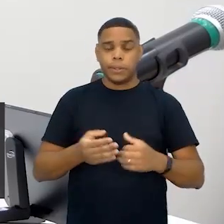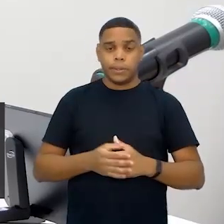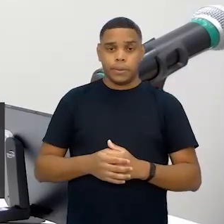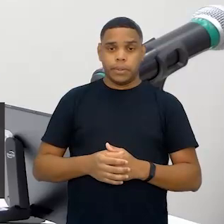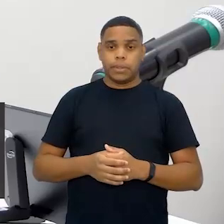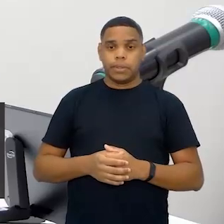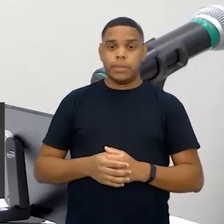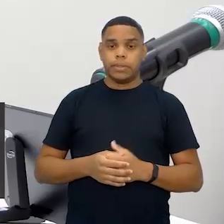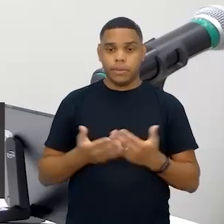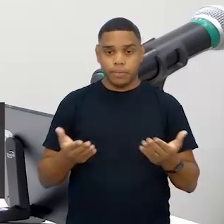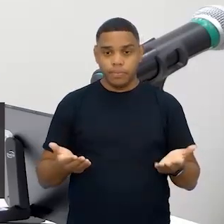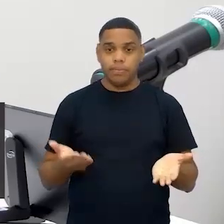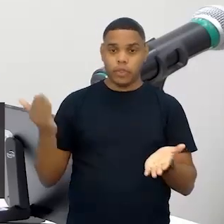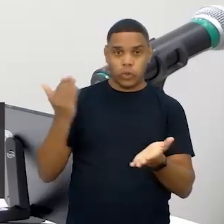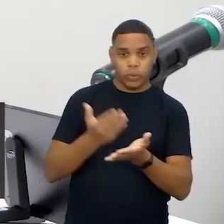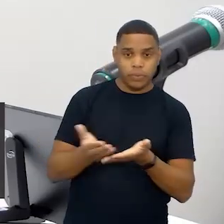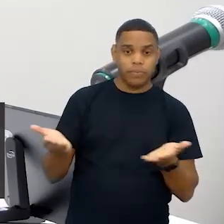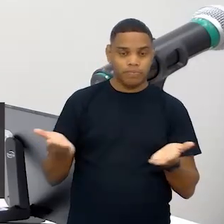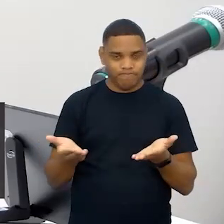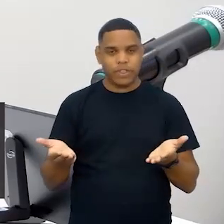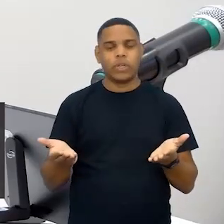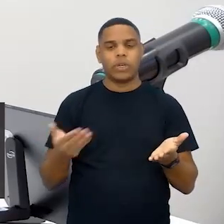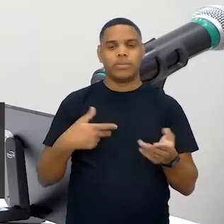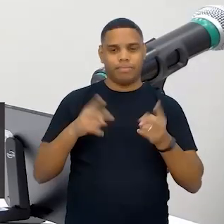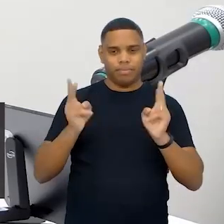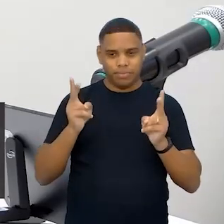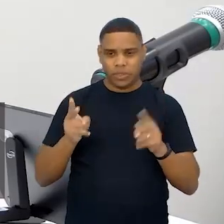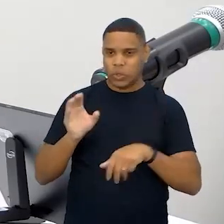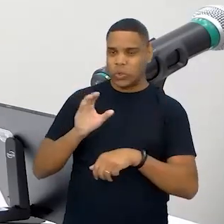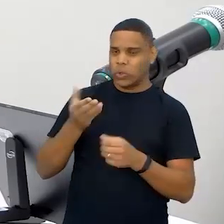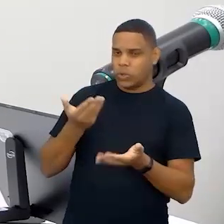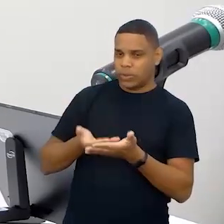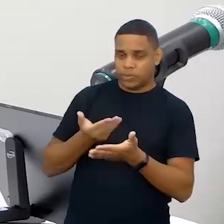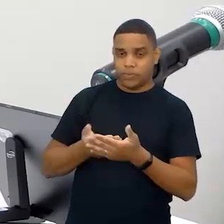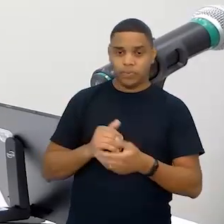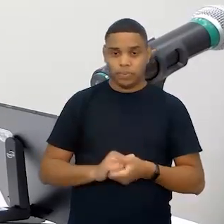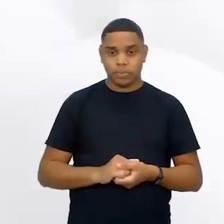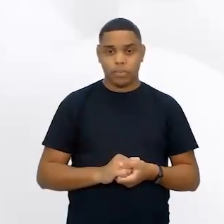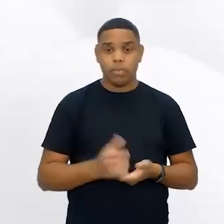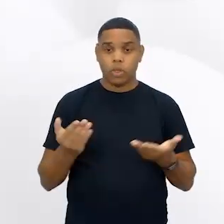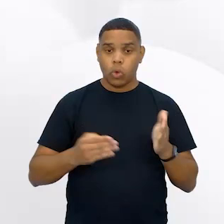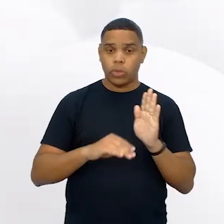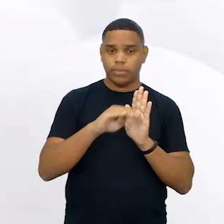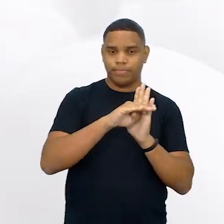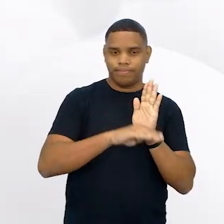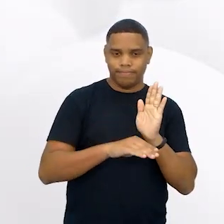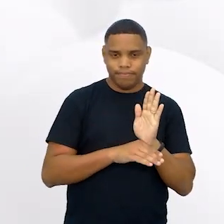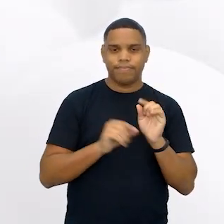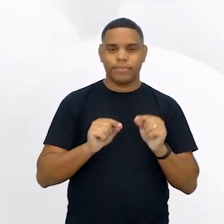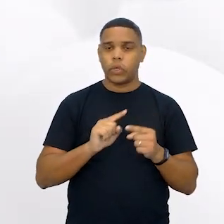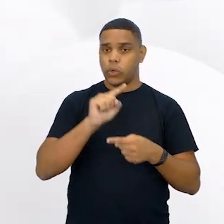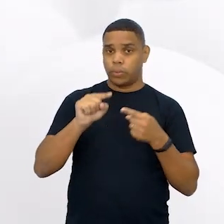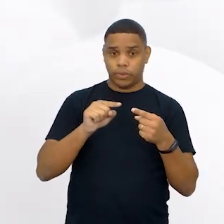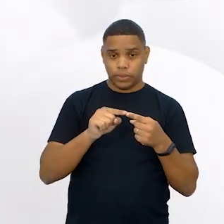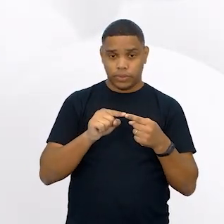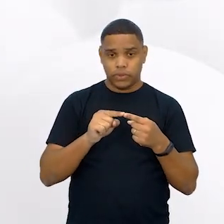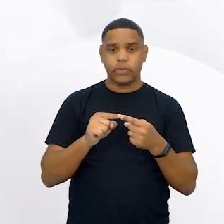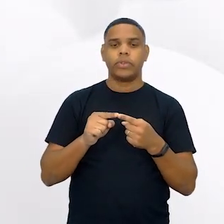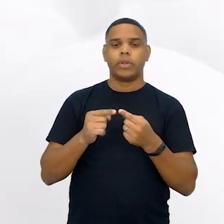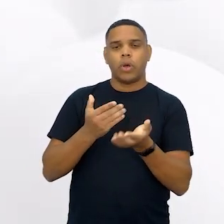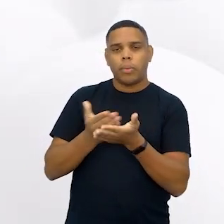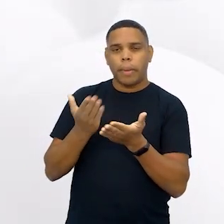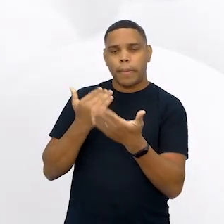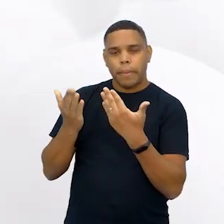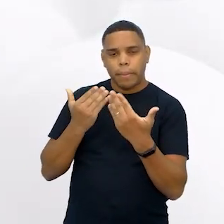costumeiras. E vamos dar prosseguimento, então, à nossa formação. O percurso de hoje. Objetivo para início